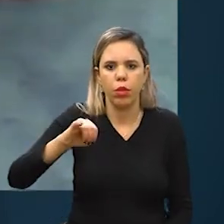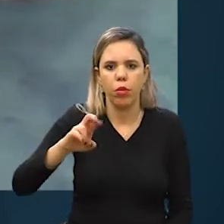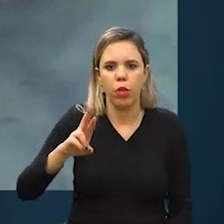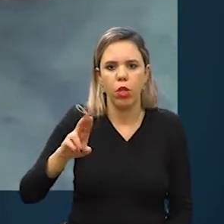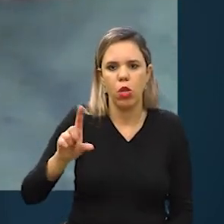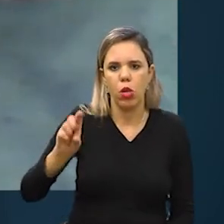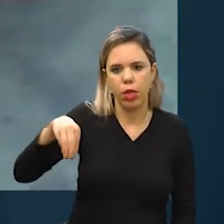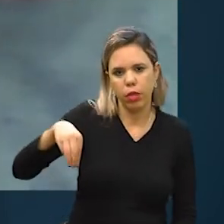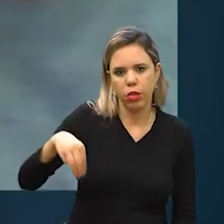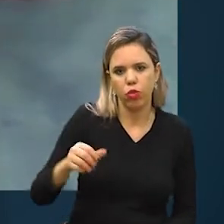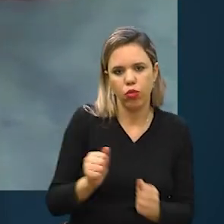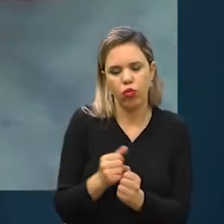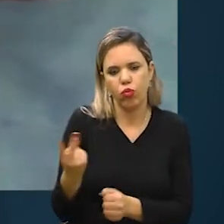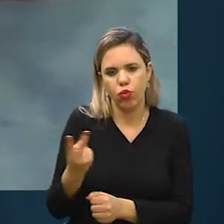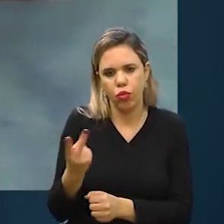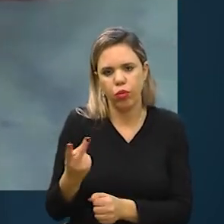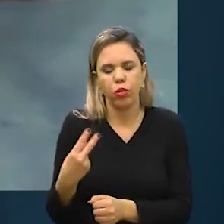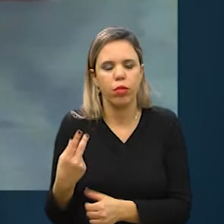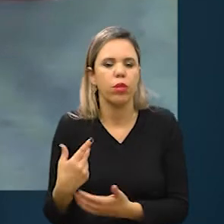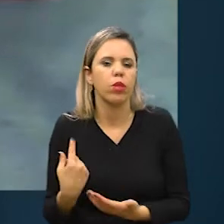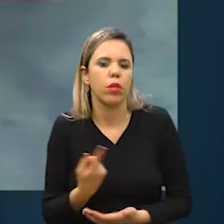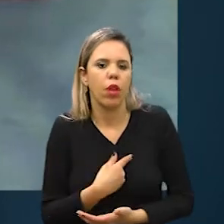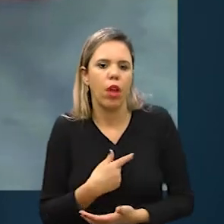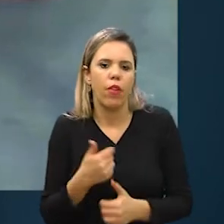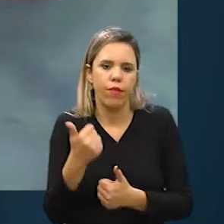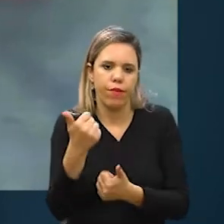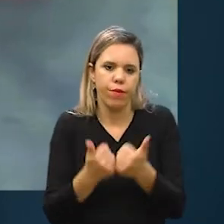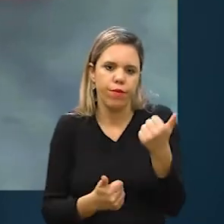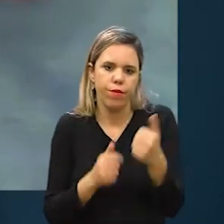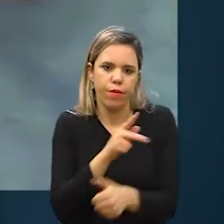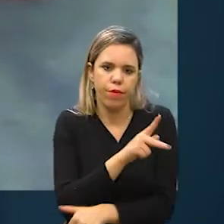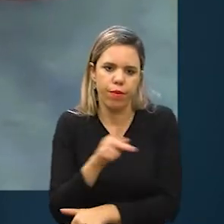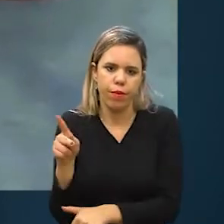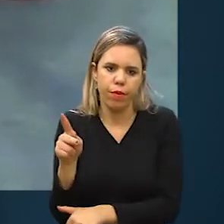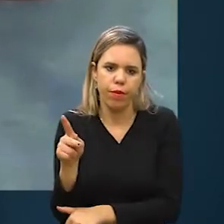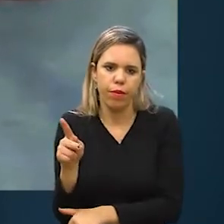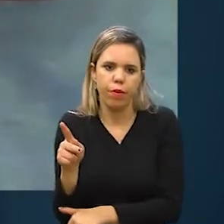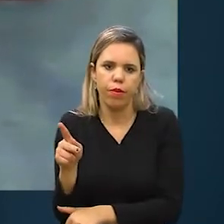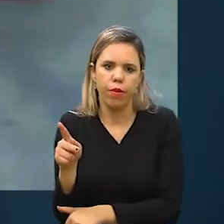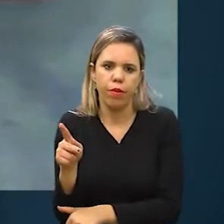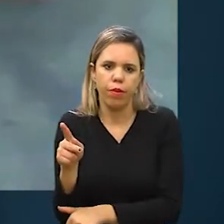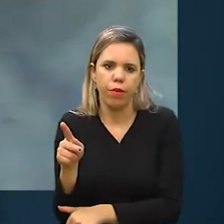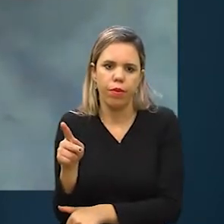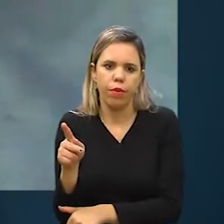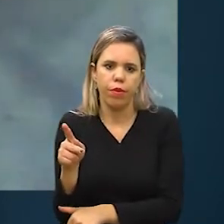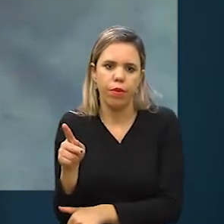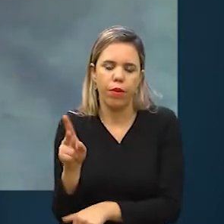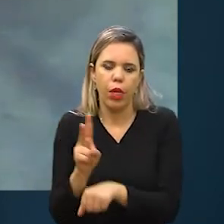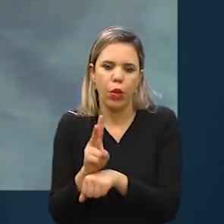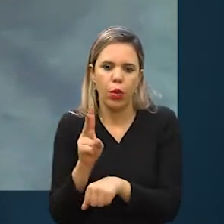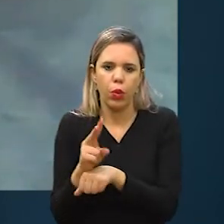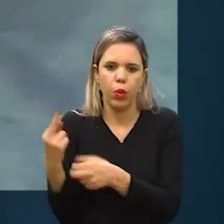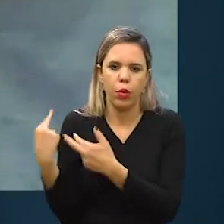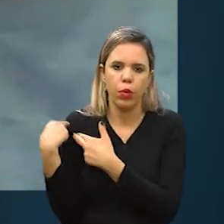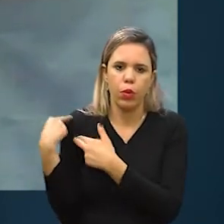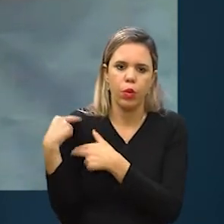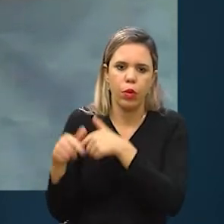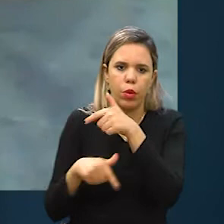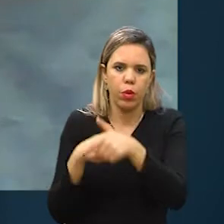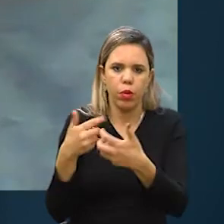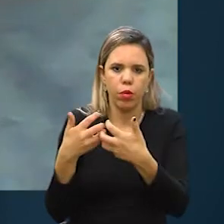Daniel junto comigo, junto com a gente. Eu era o vice-presidente dessa holding. O Daniel cuidava da área